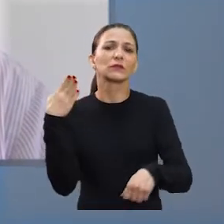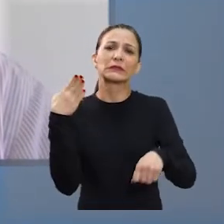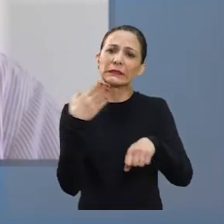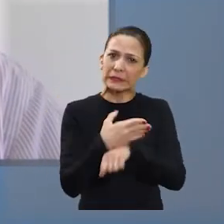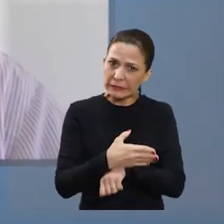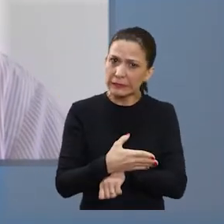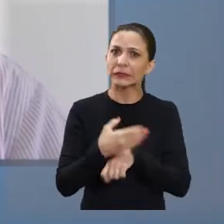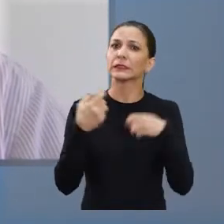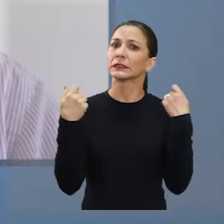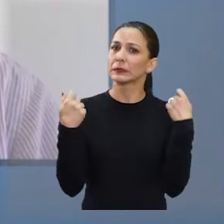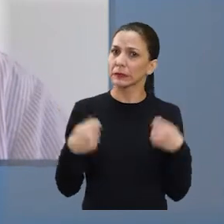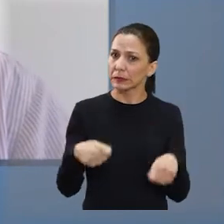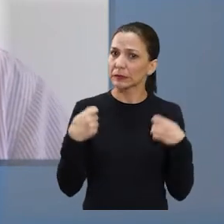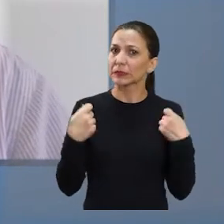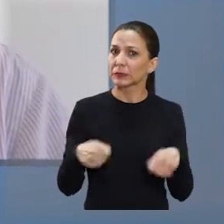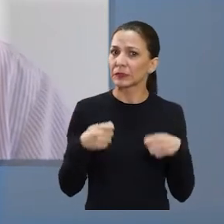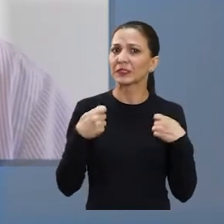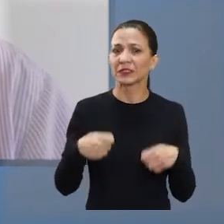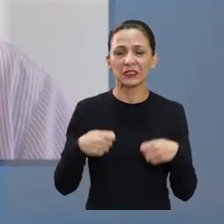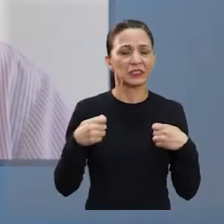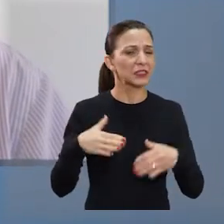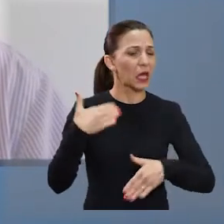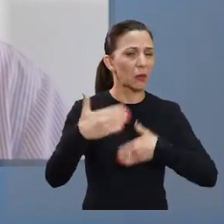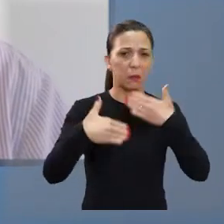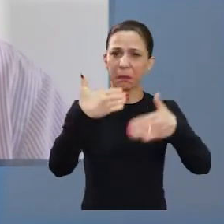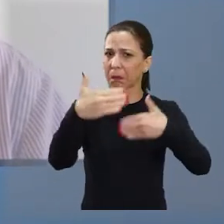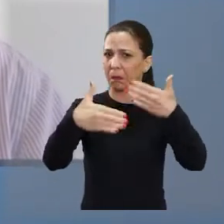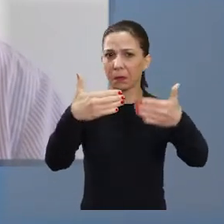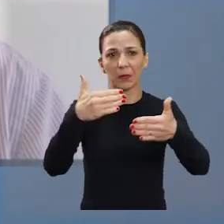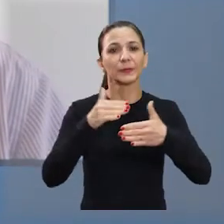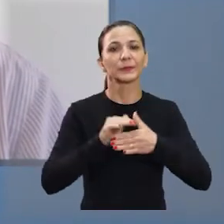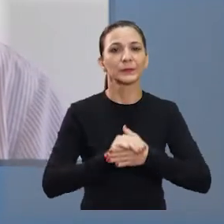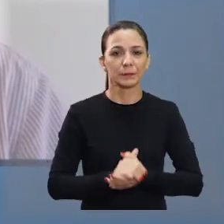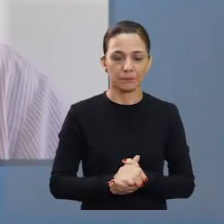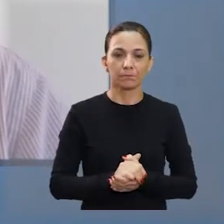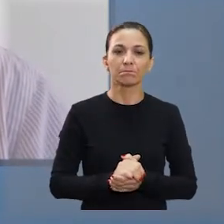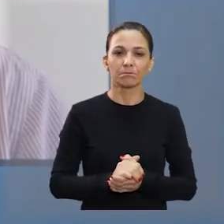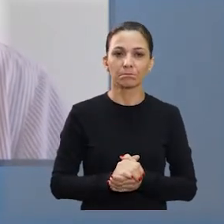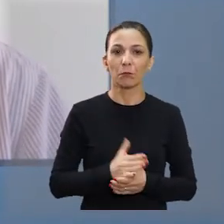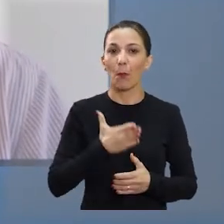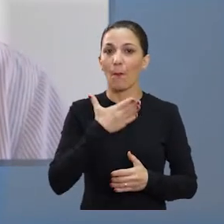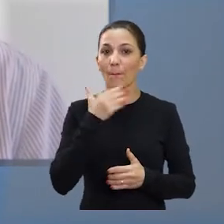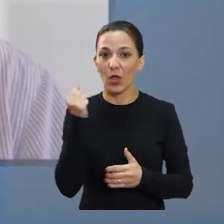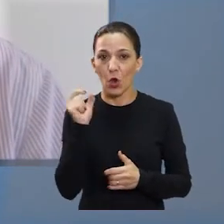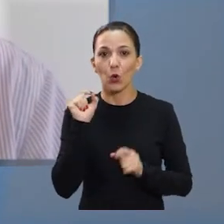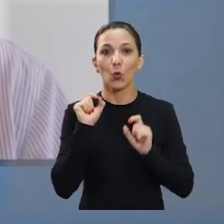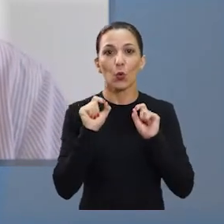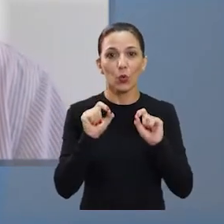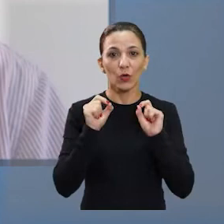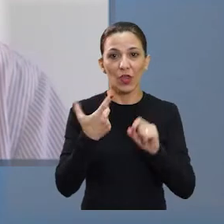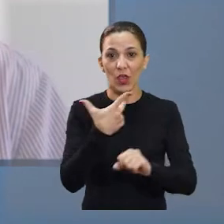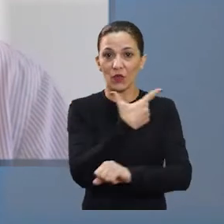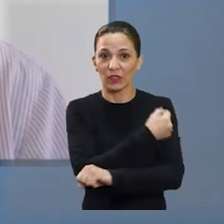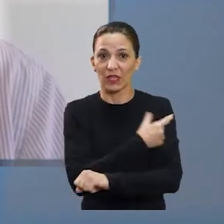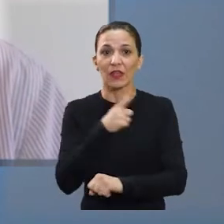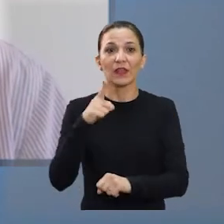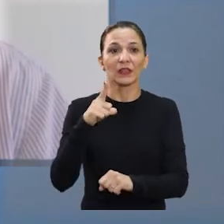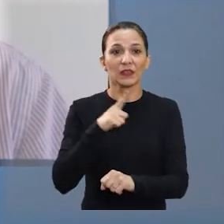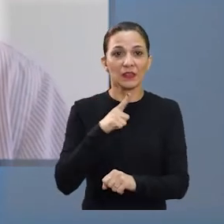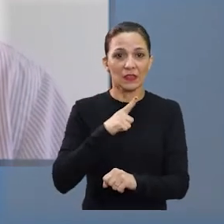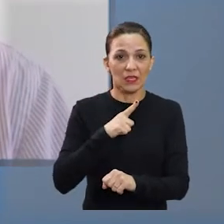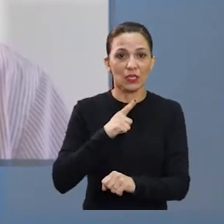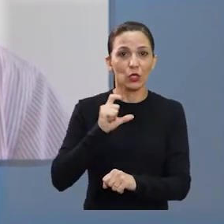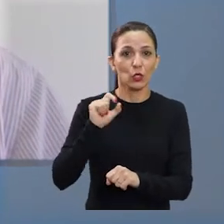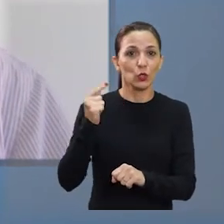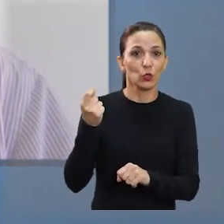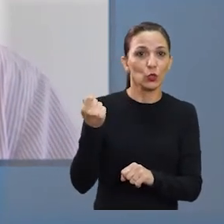tá, o reforço. E se tiver que vir quarta dose para essa população, é muito melhor as pessoas estarem